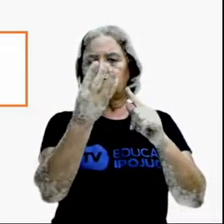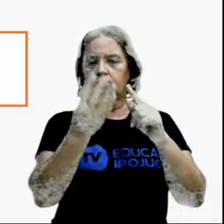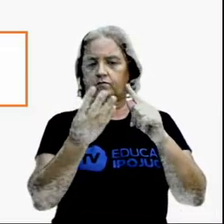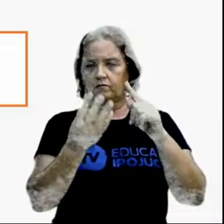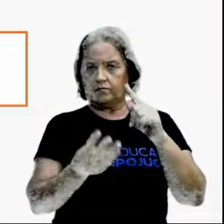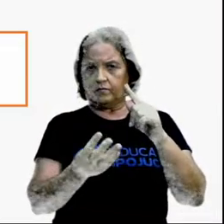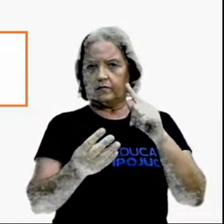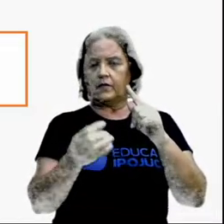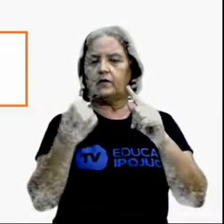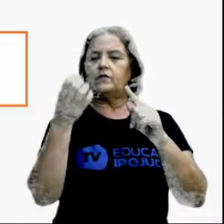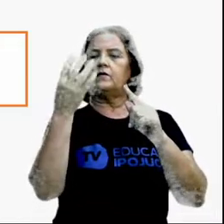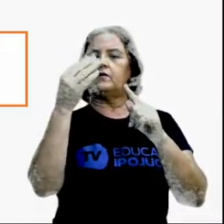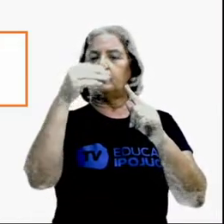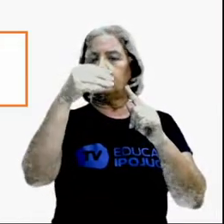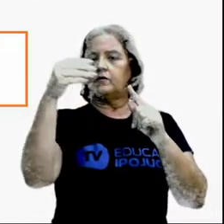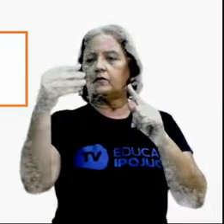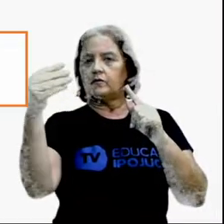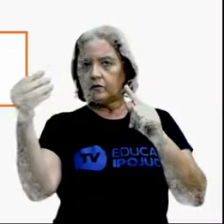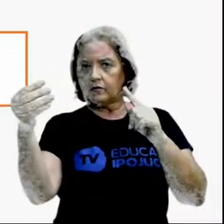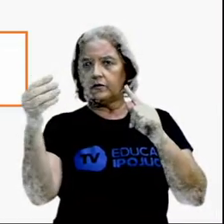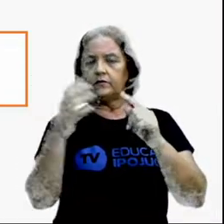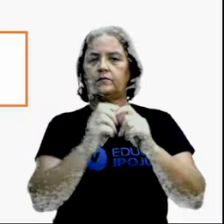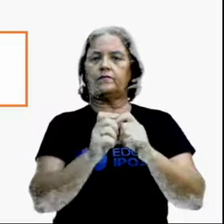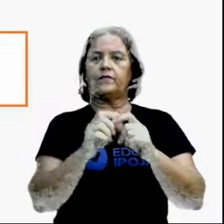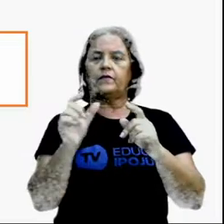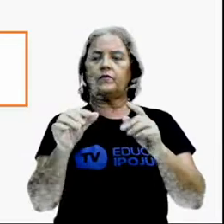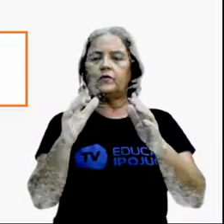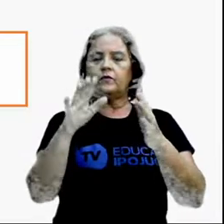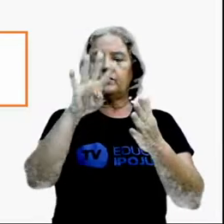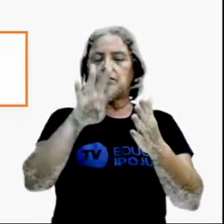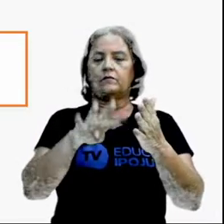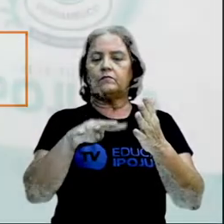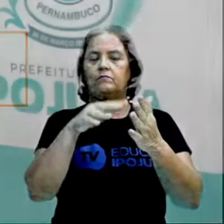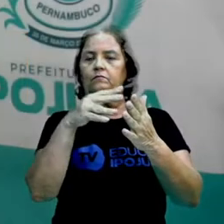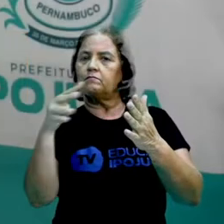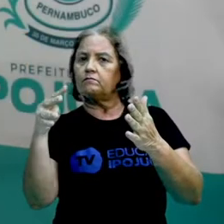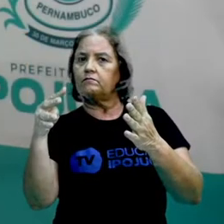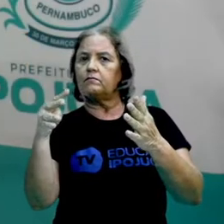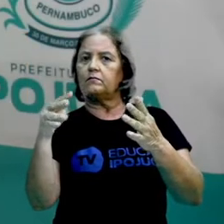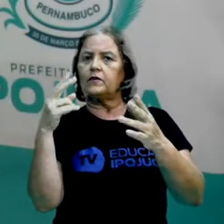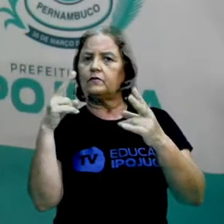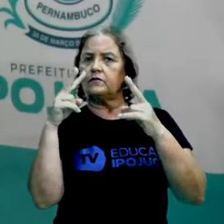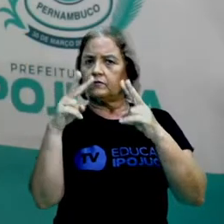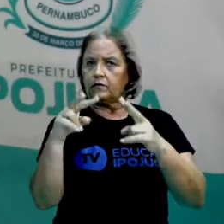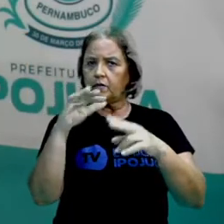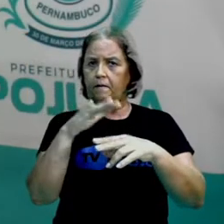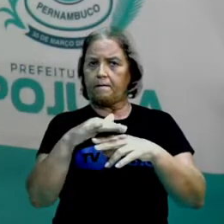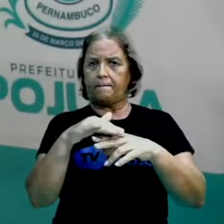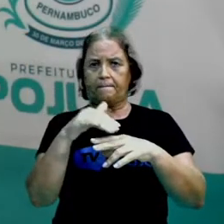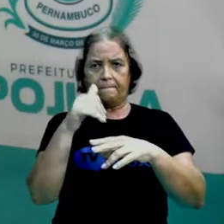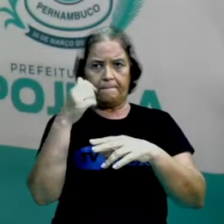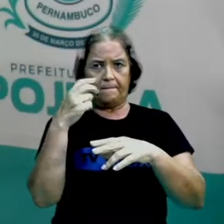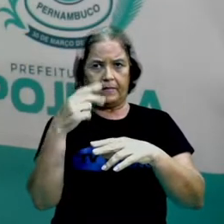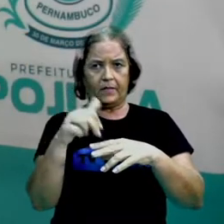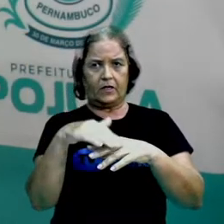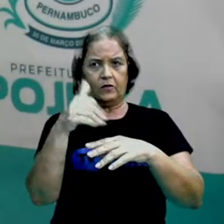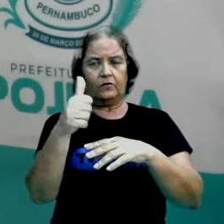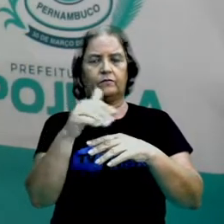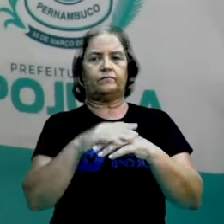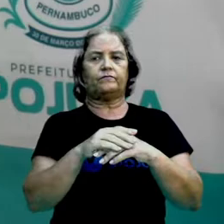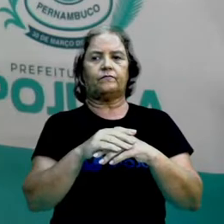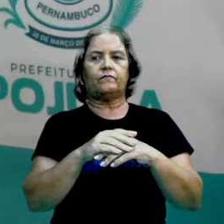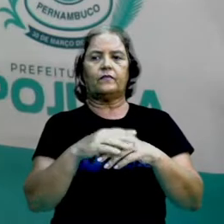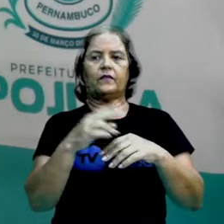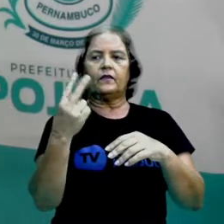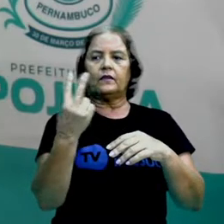figuras numa malha quadriculada para facilitar a sua visualização. A segunda figura é